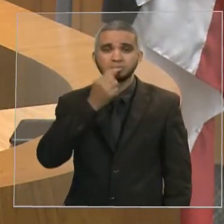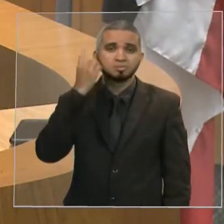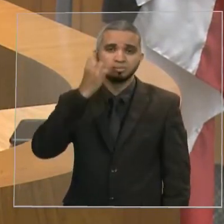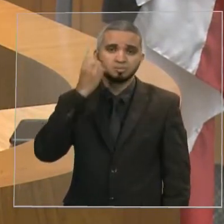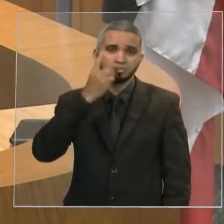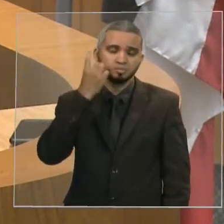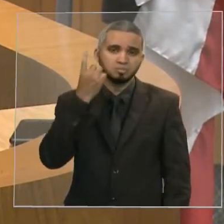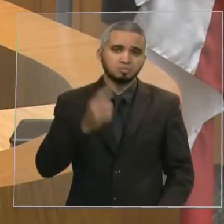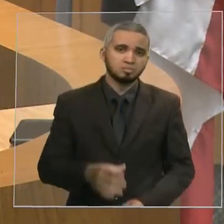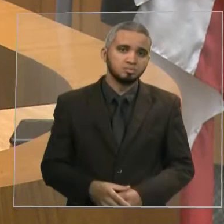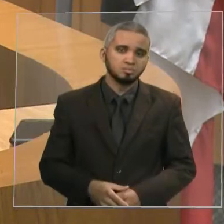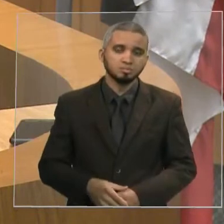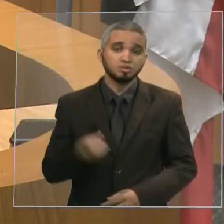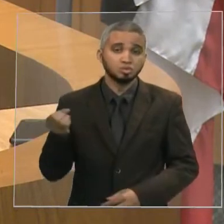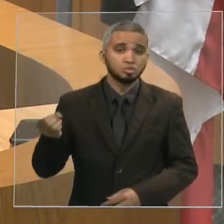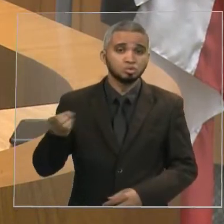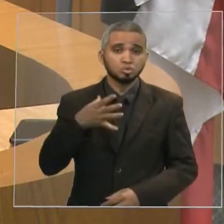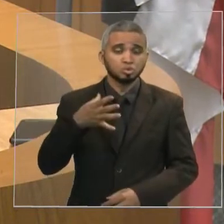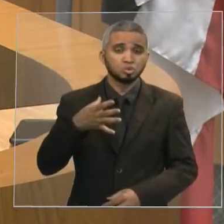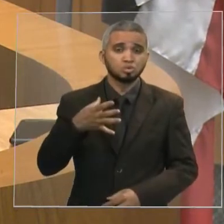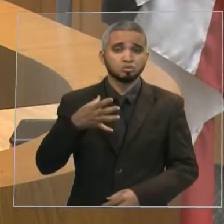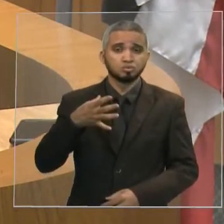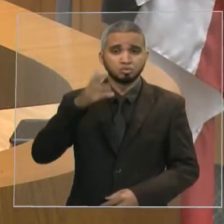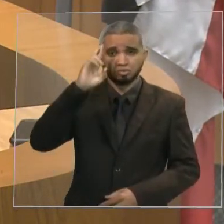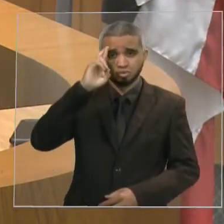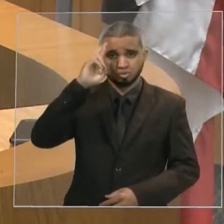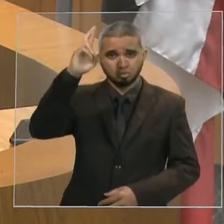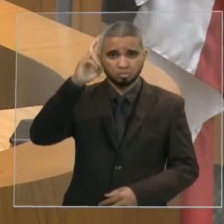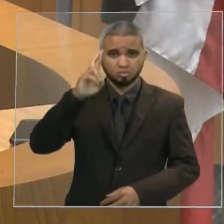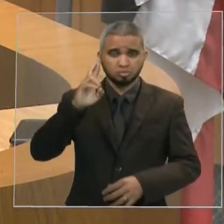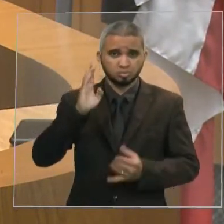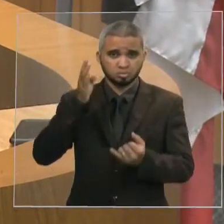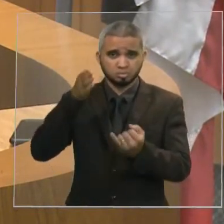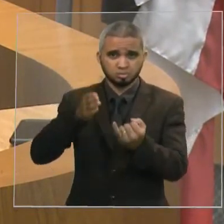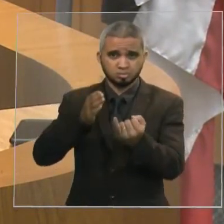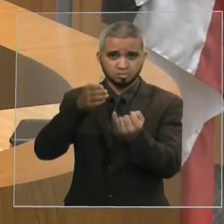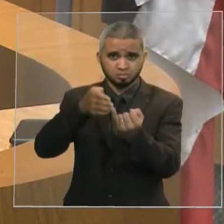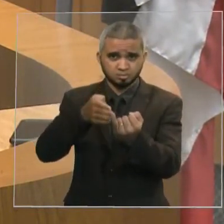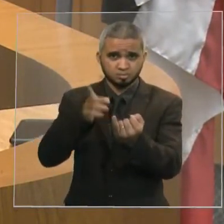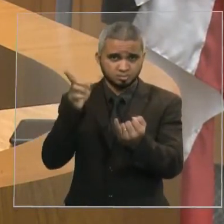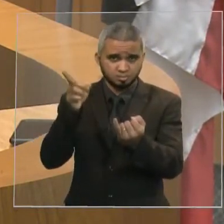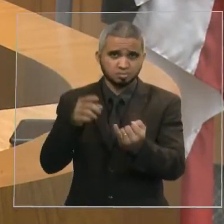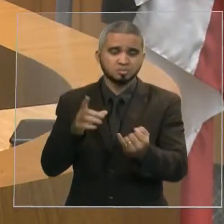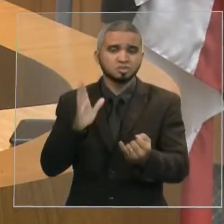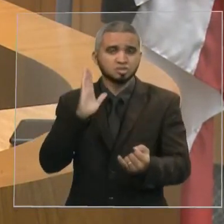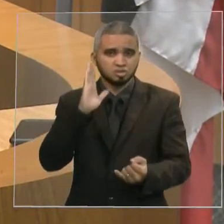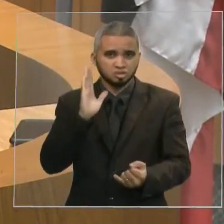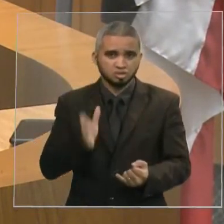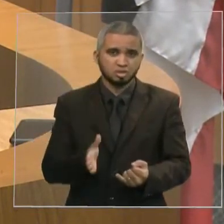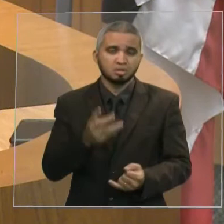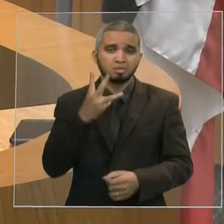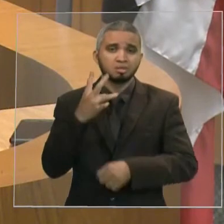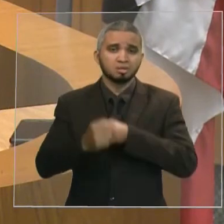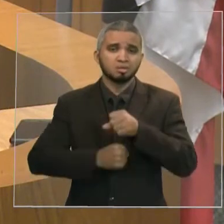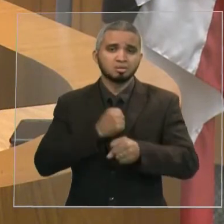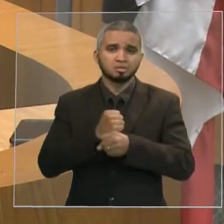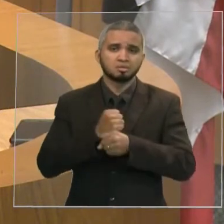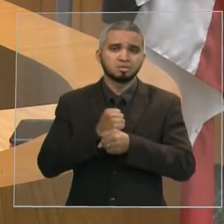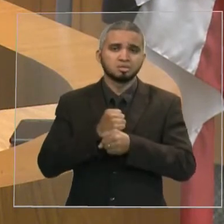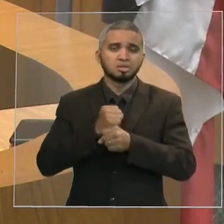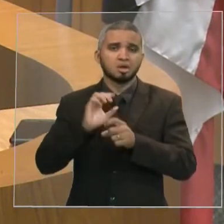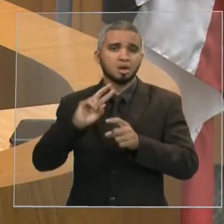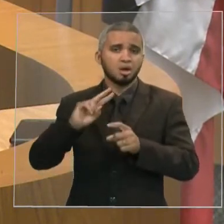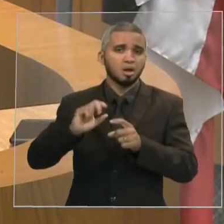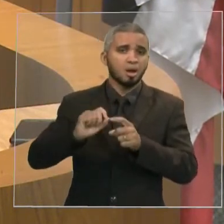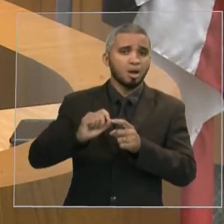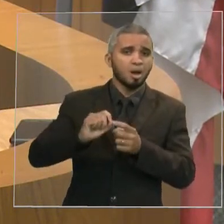essa nova gestão do Porto do Itaqui já teve um aumento nos últimos 3 anos de mais de 80%